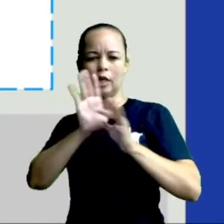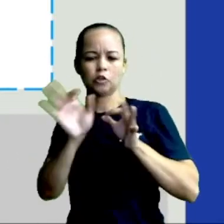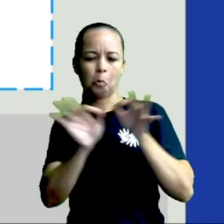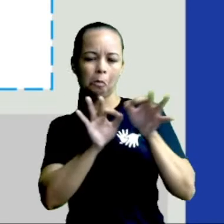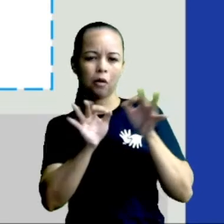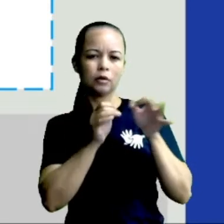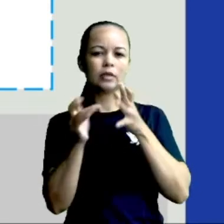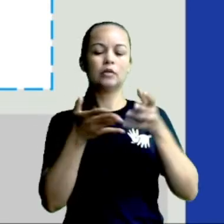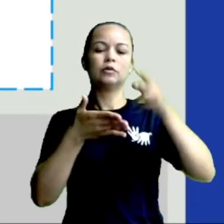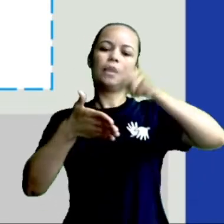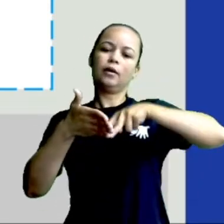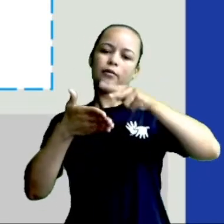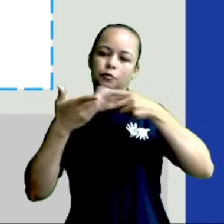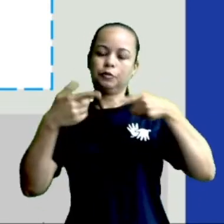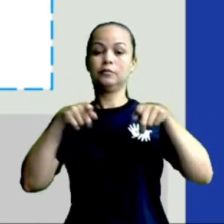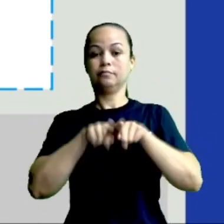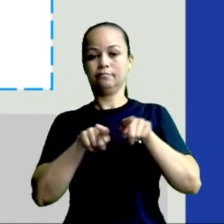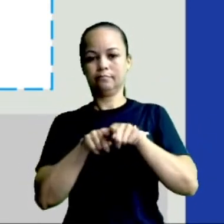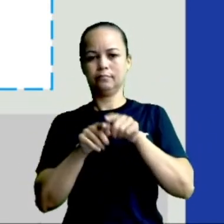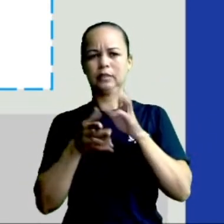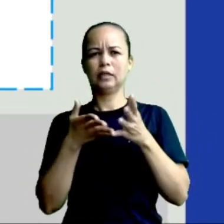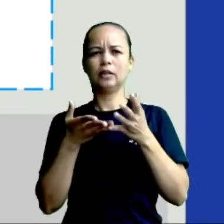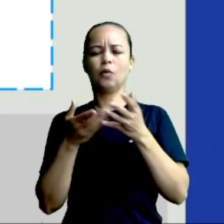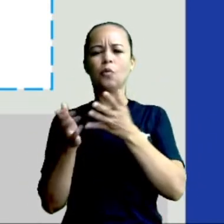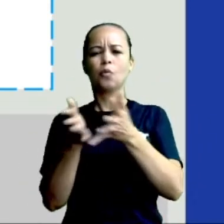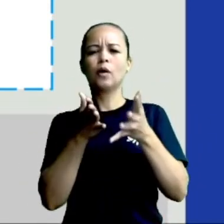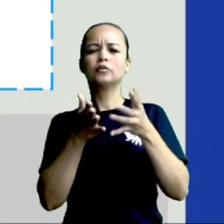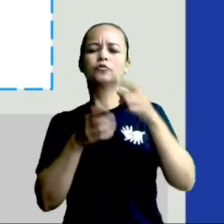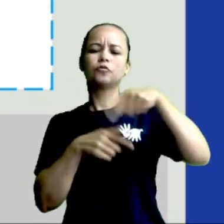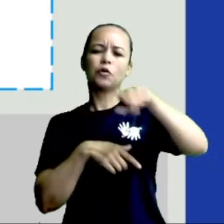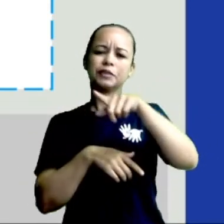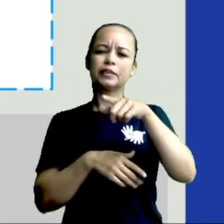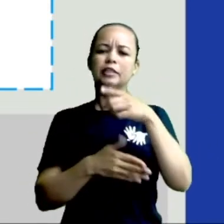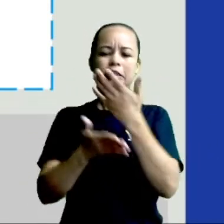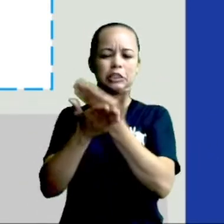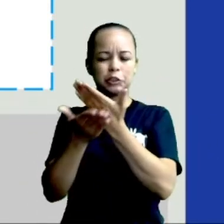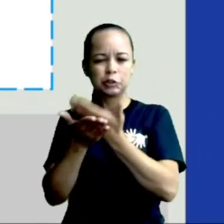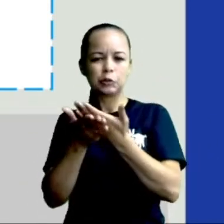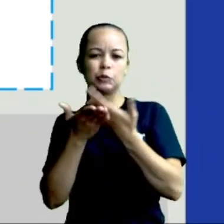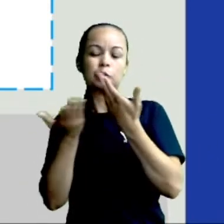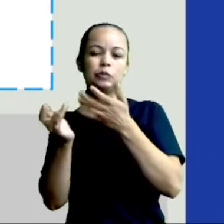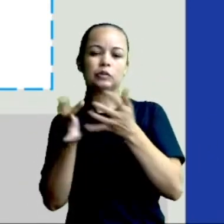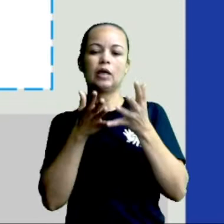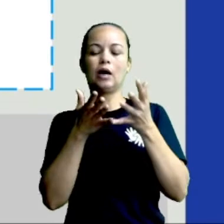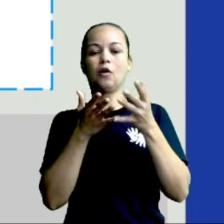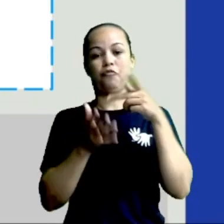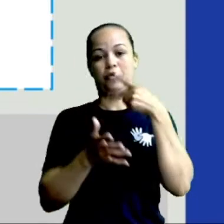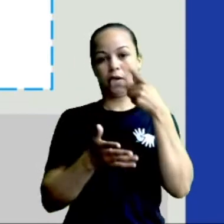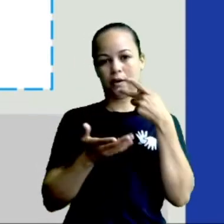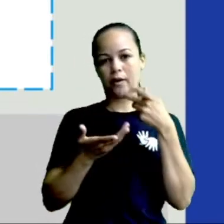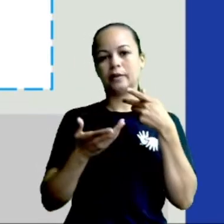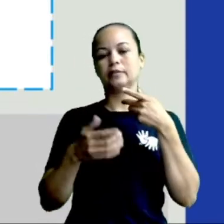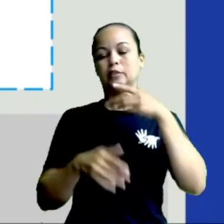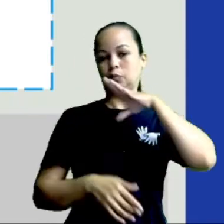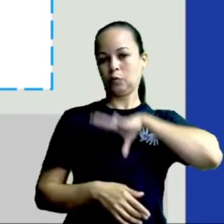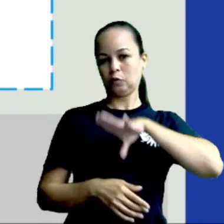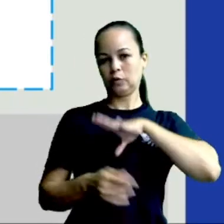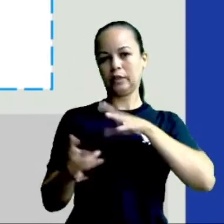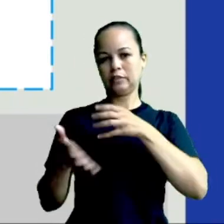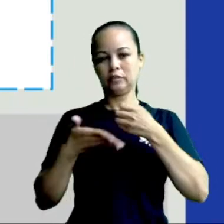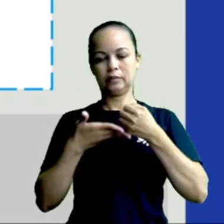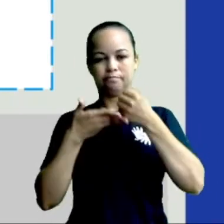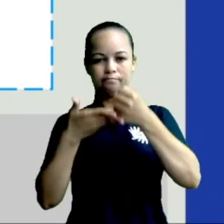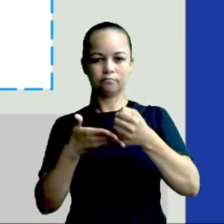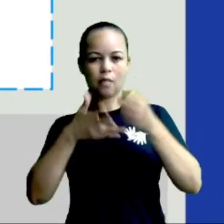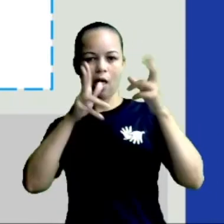leitura, enfim. Enquanto estudioso aí da língua portuguesa, tá? Falante da língua portuguesa, esse assunto vai